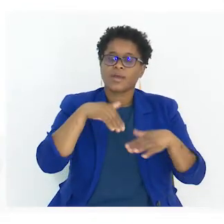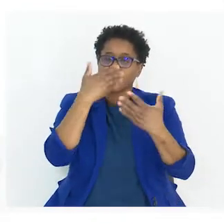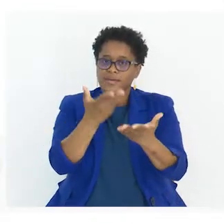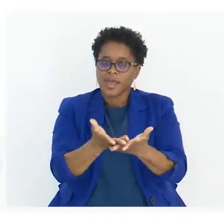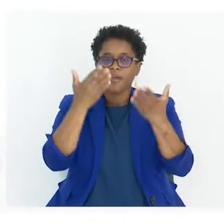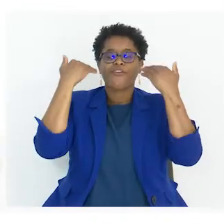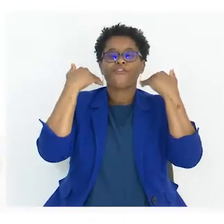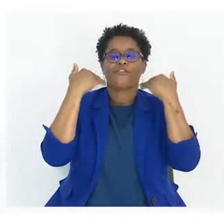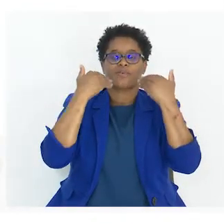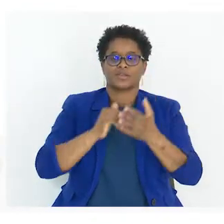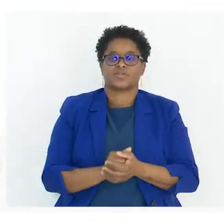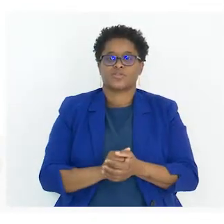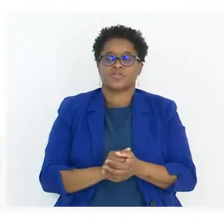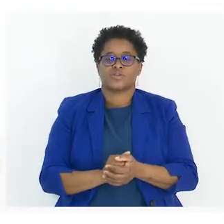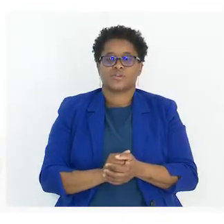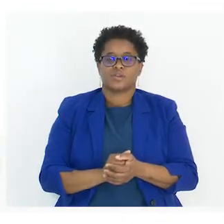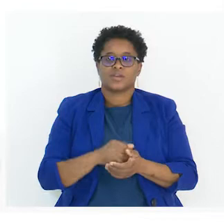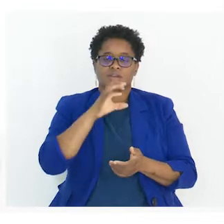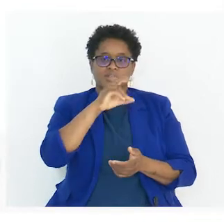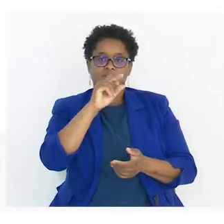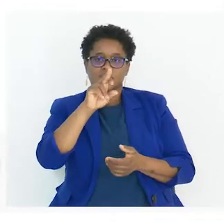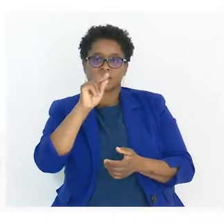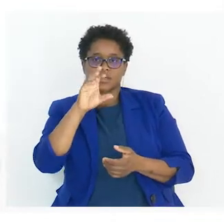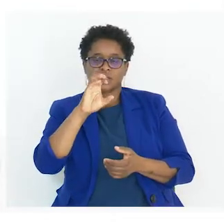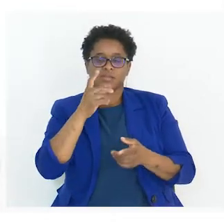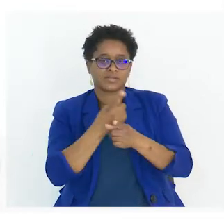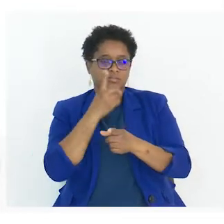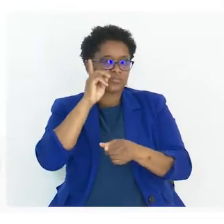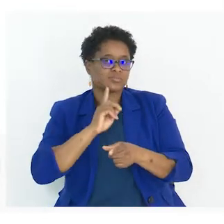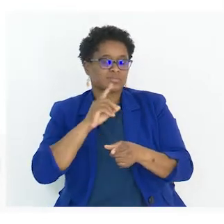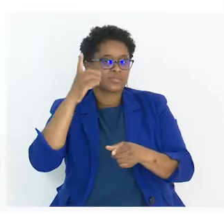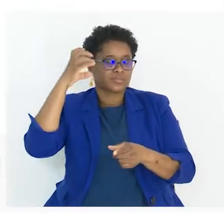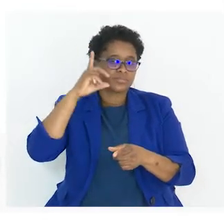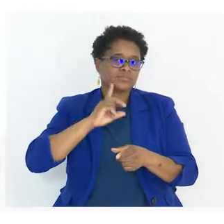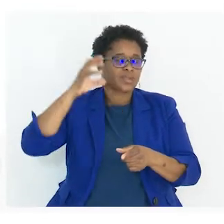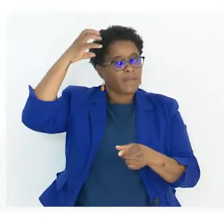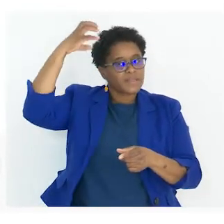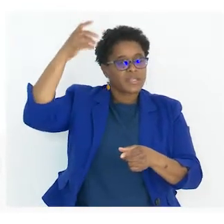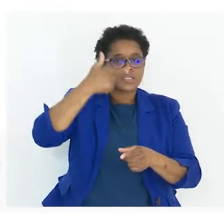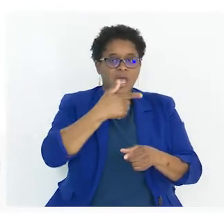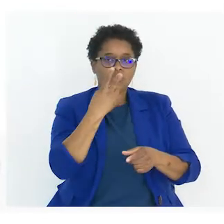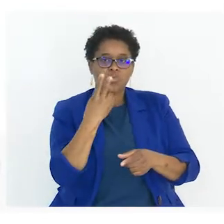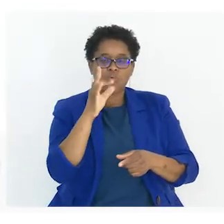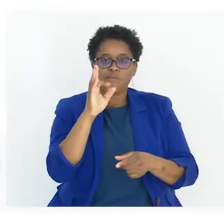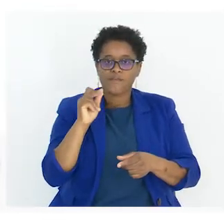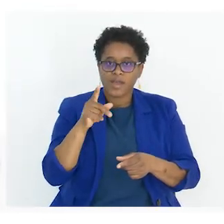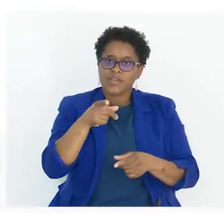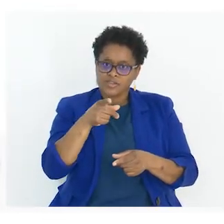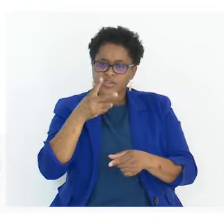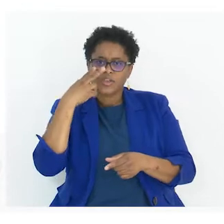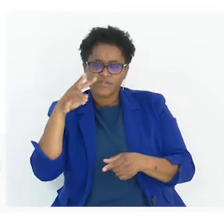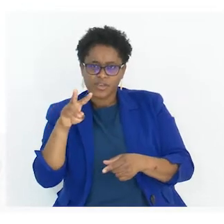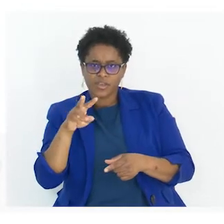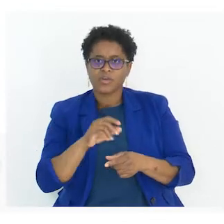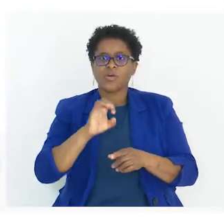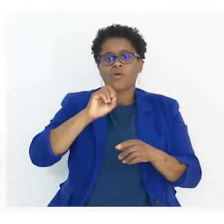Serve para dar informações às características da princesa Tufa. Não é isso